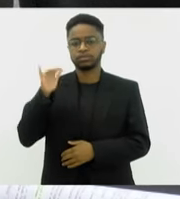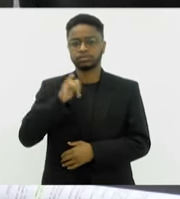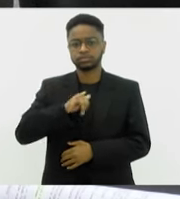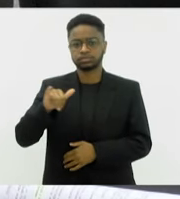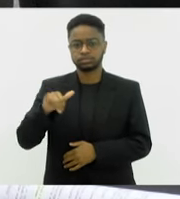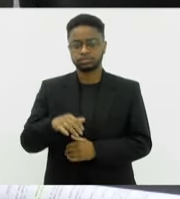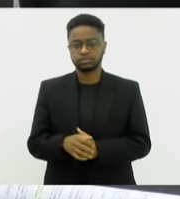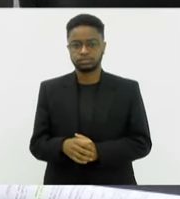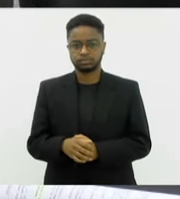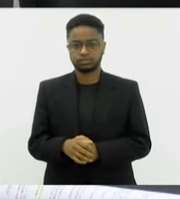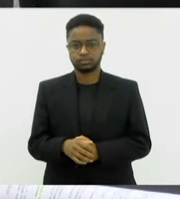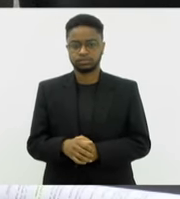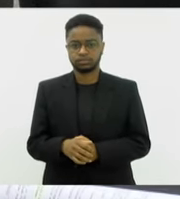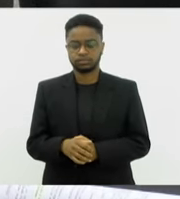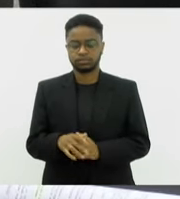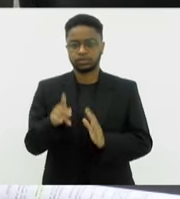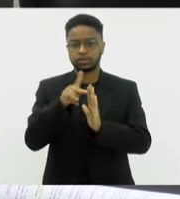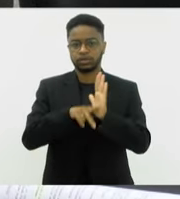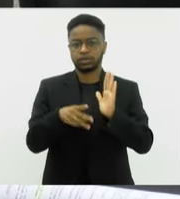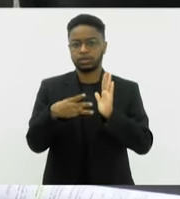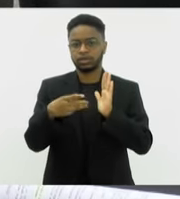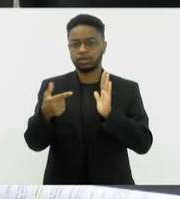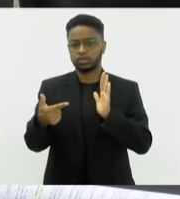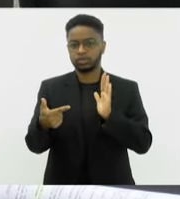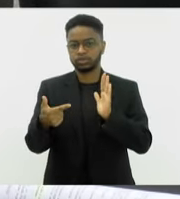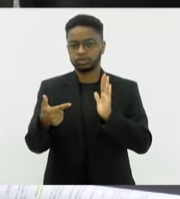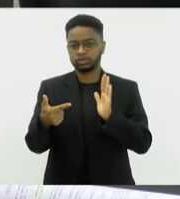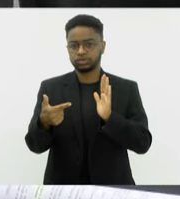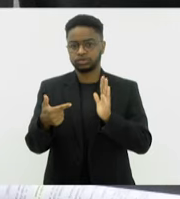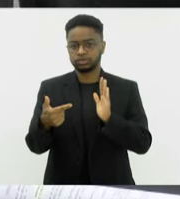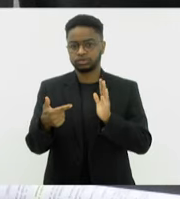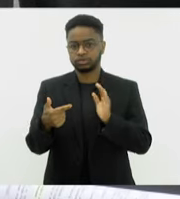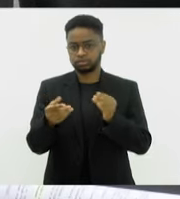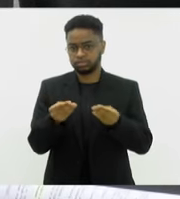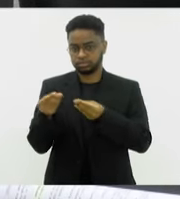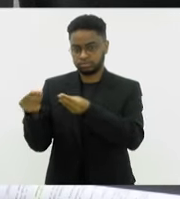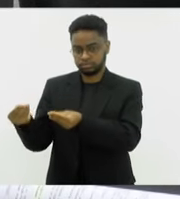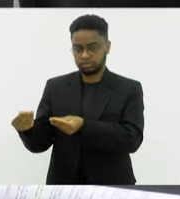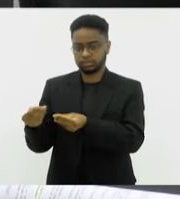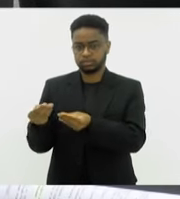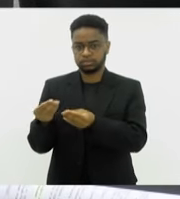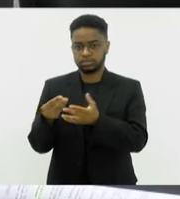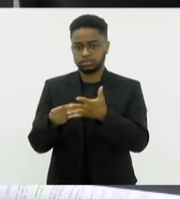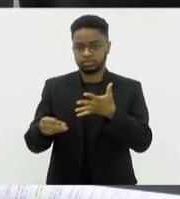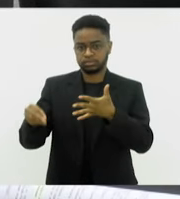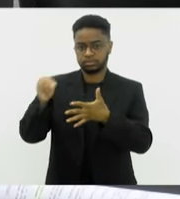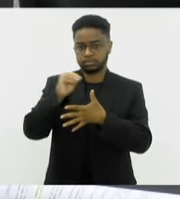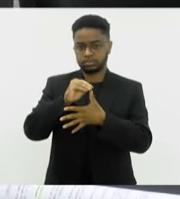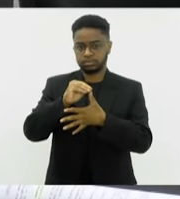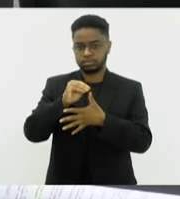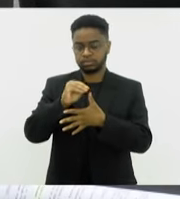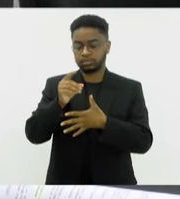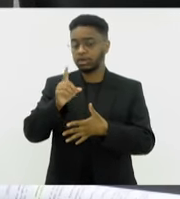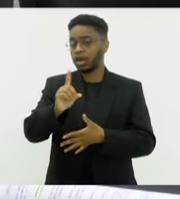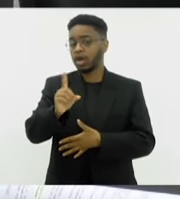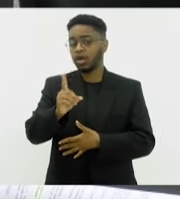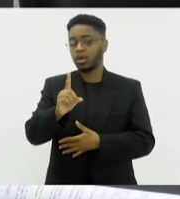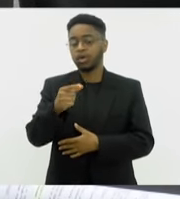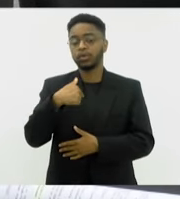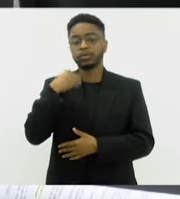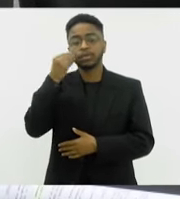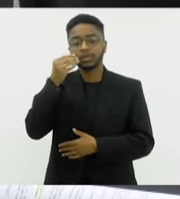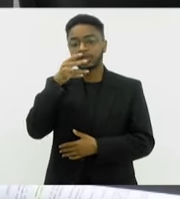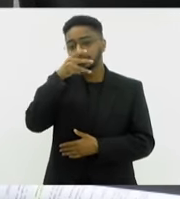não. Excelência. Projeto 32. Paulo. Destaque deferido, inversão de ordem. Não, o destaque é para tentar